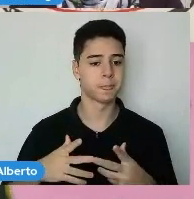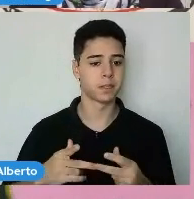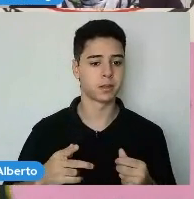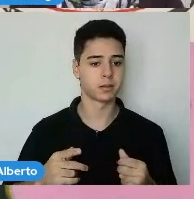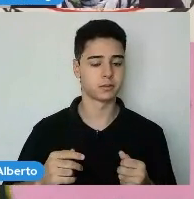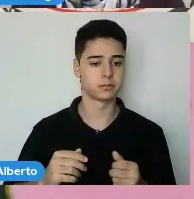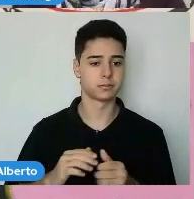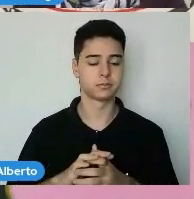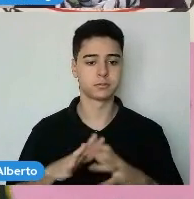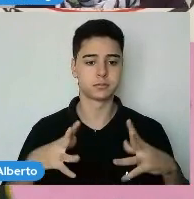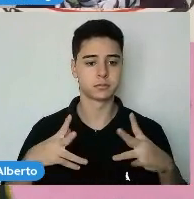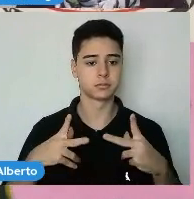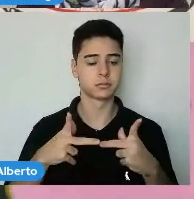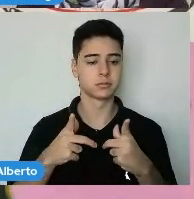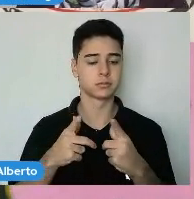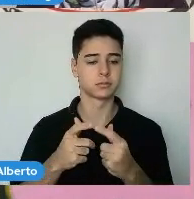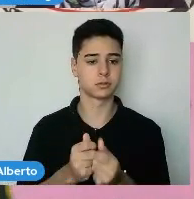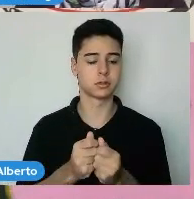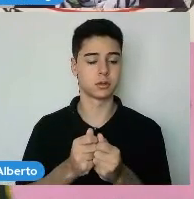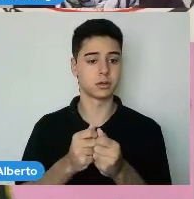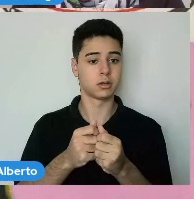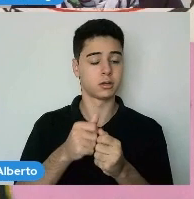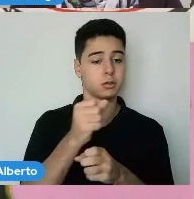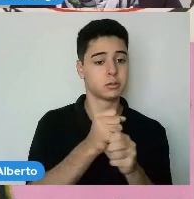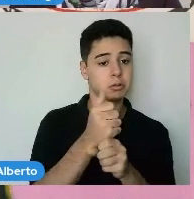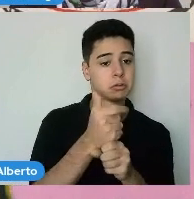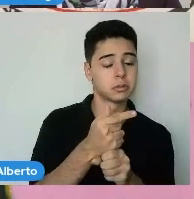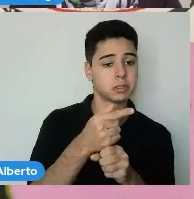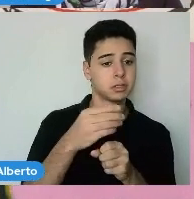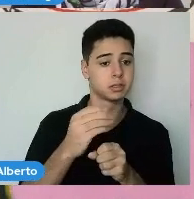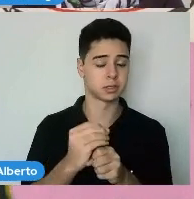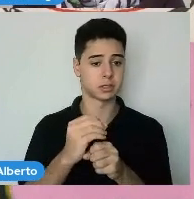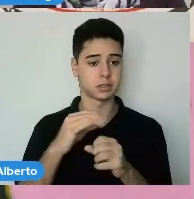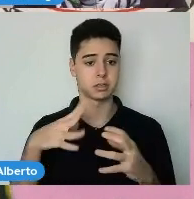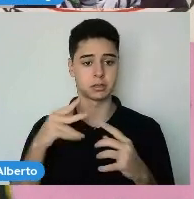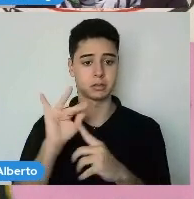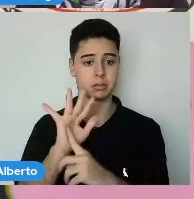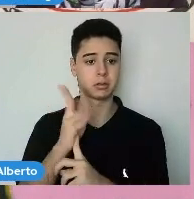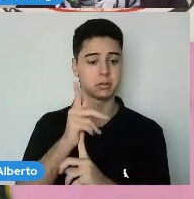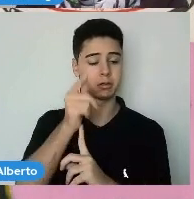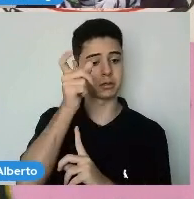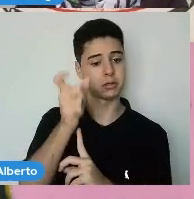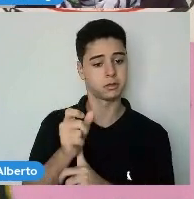Durante as décadas de 70, os artistas desse movimento, né,